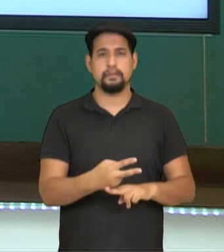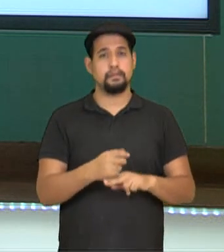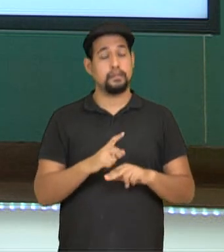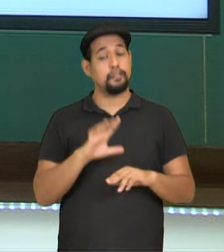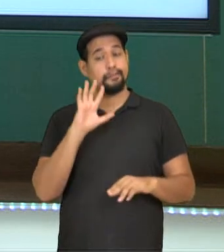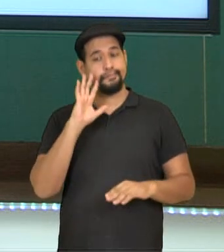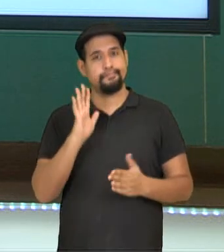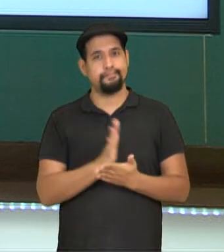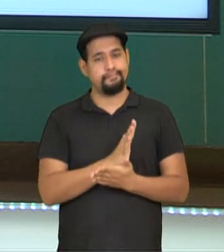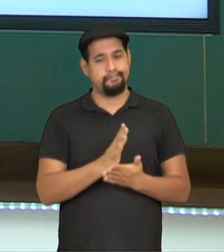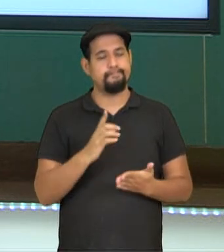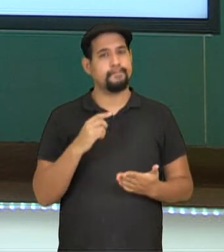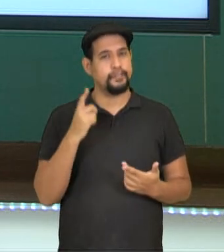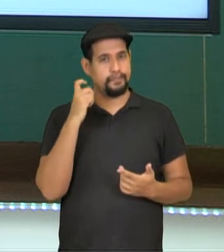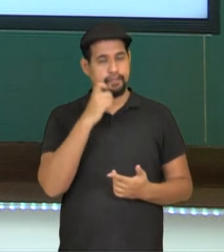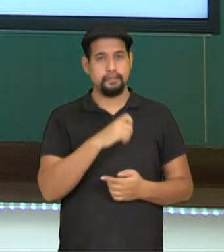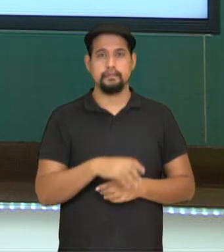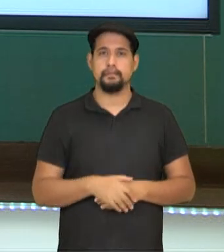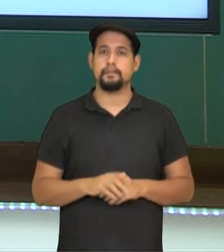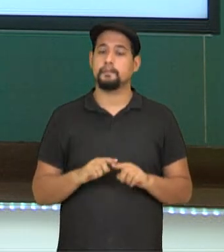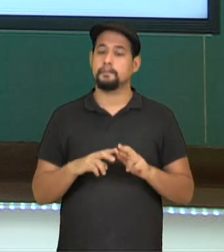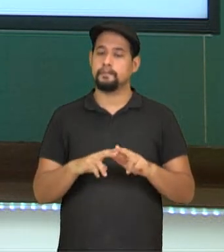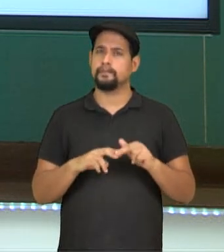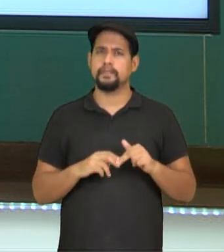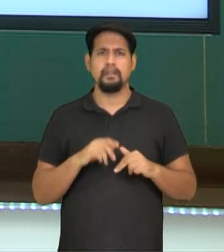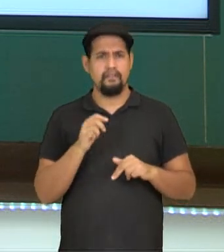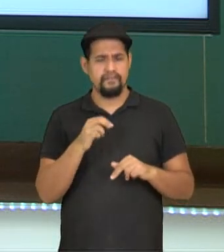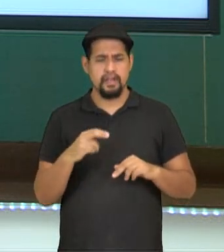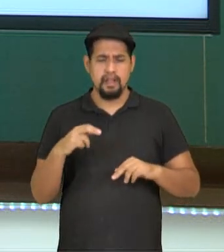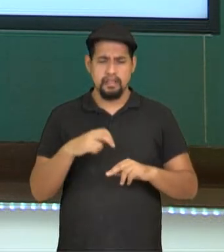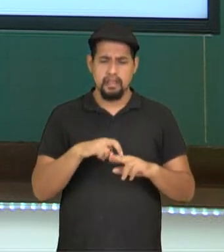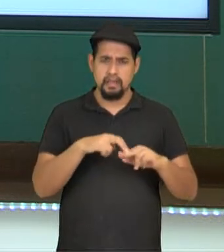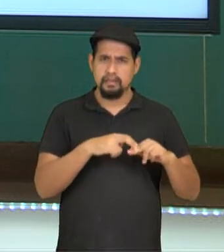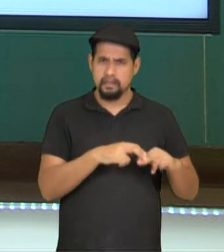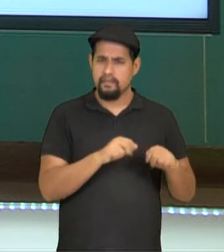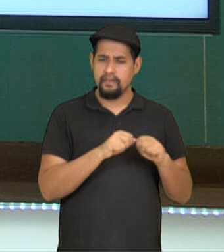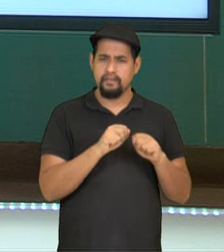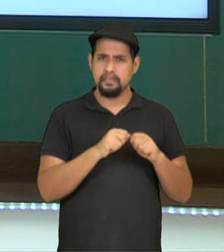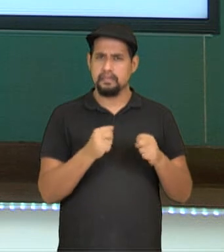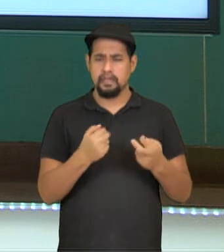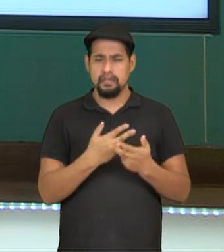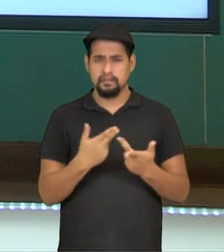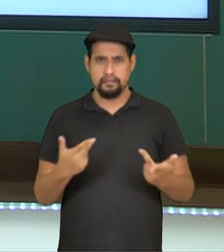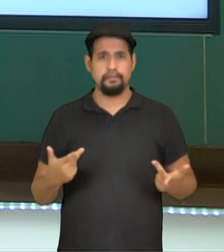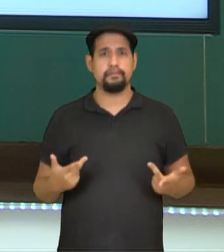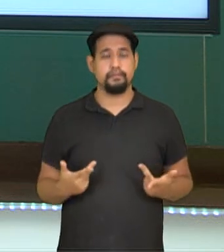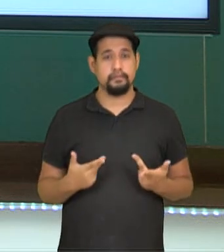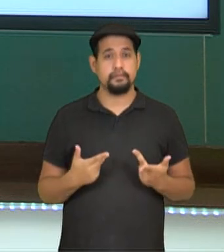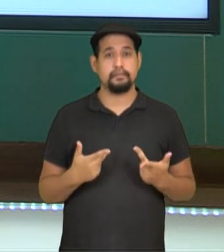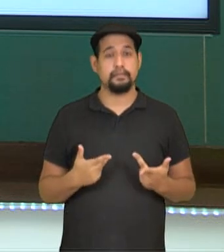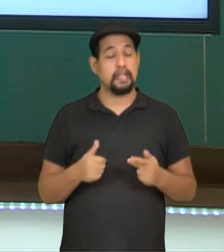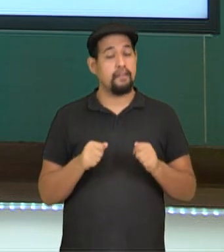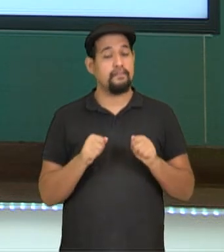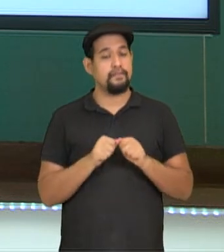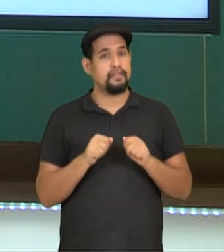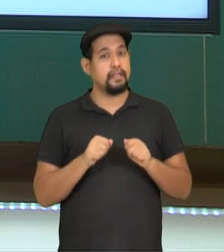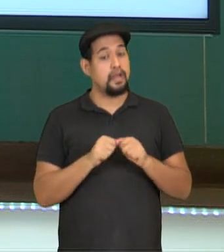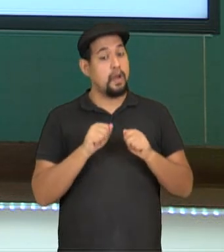alguma lesão aí. Então, por isso, vai andar de skate, vai fazer as suas manobras,